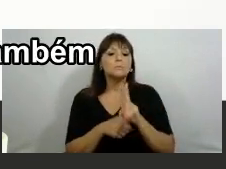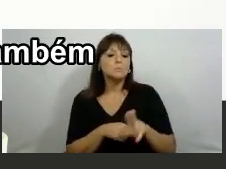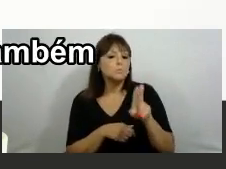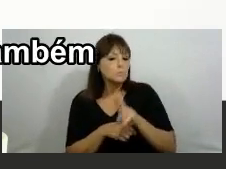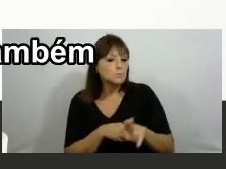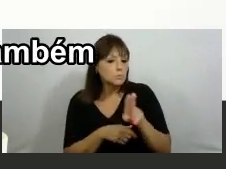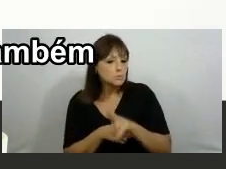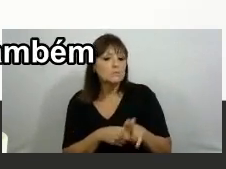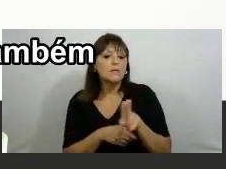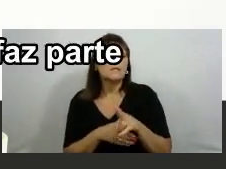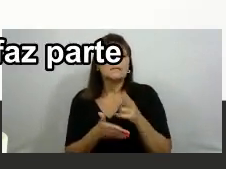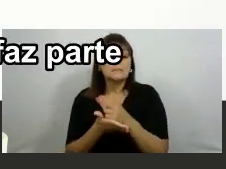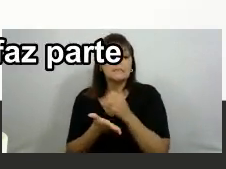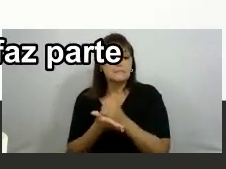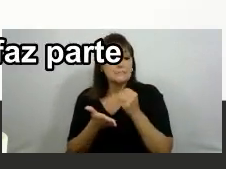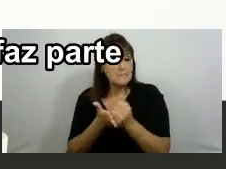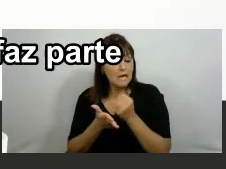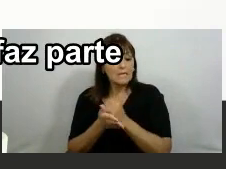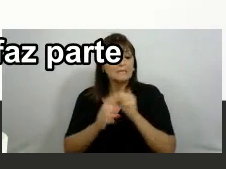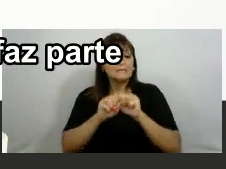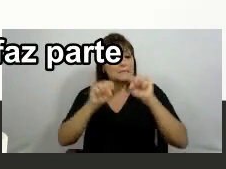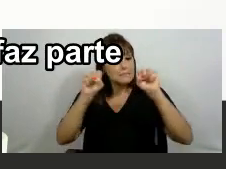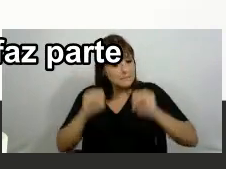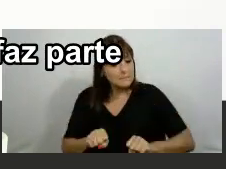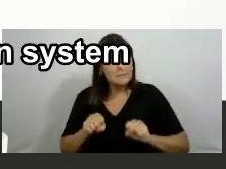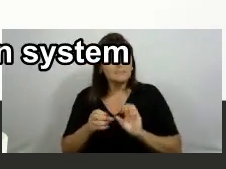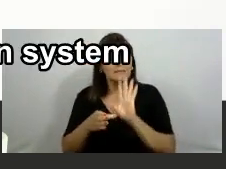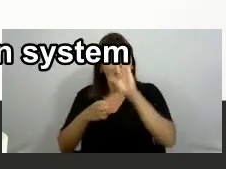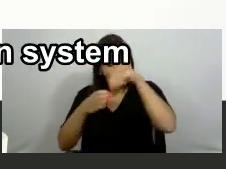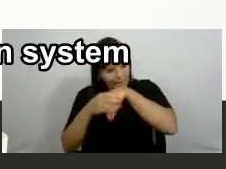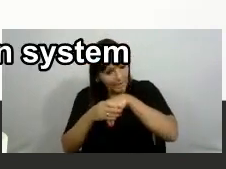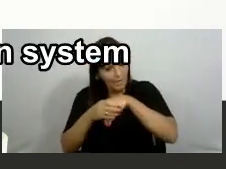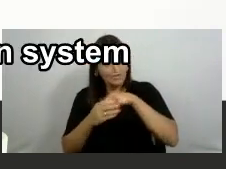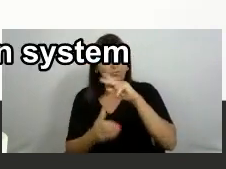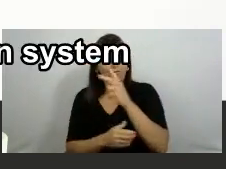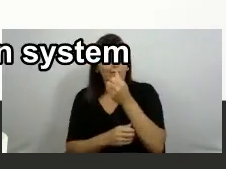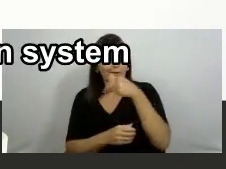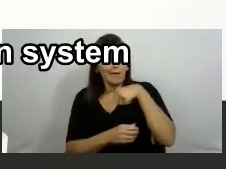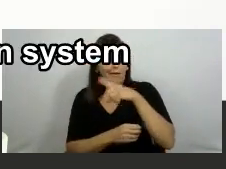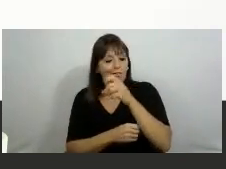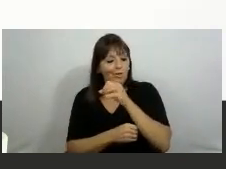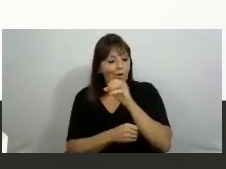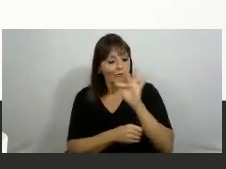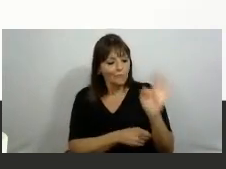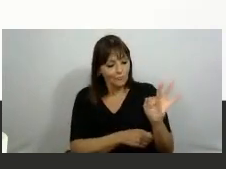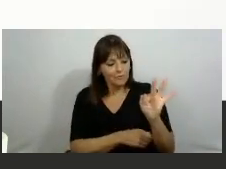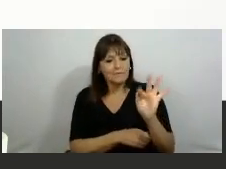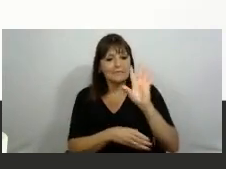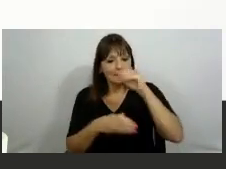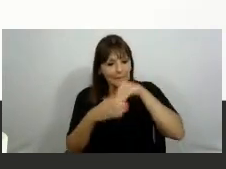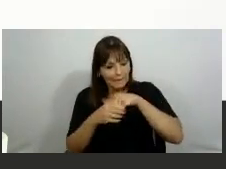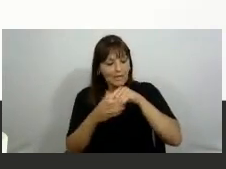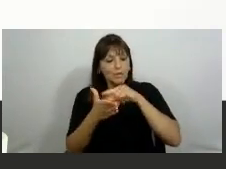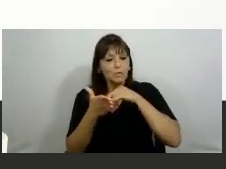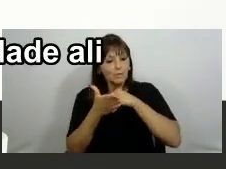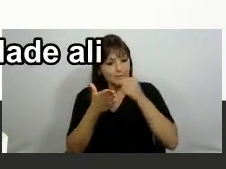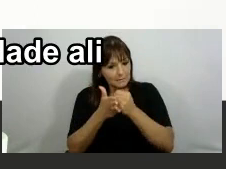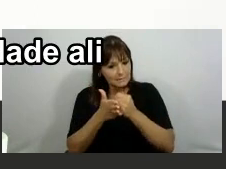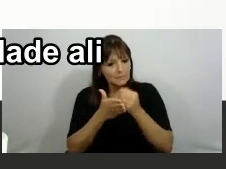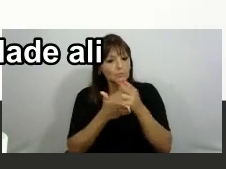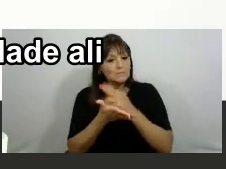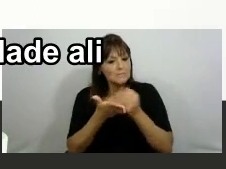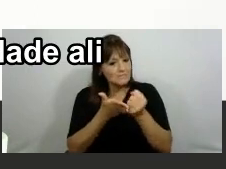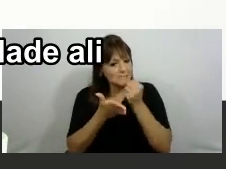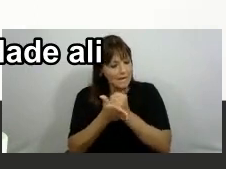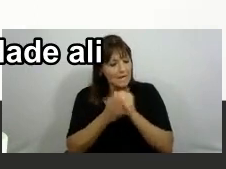entendo que o handoff também está lá dentro, que o handoff faz parte dessa documentação do design system da empresa, e eu